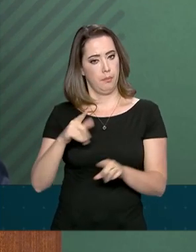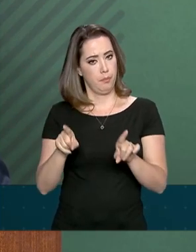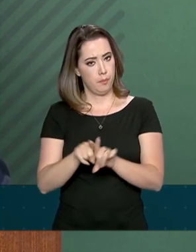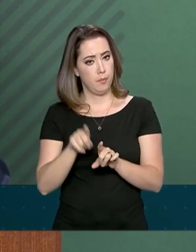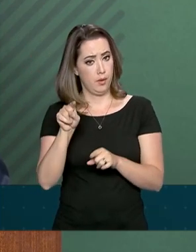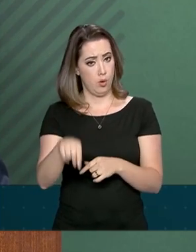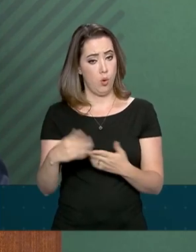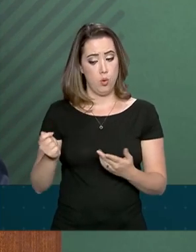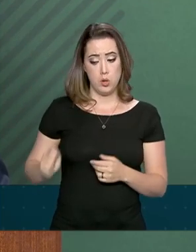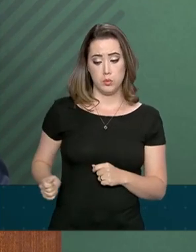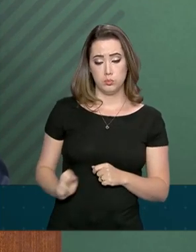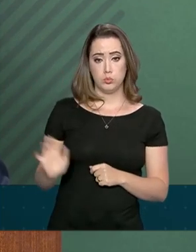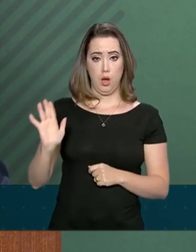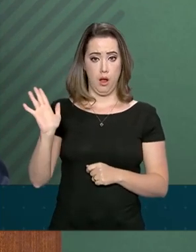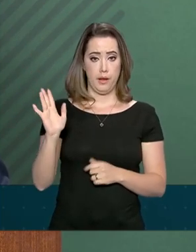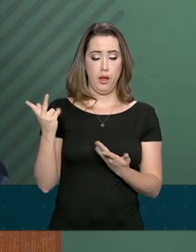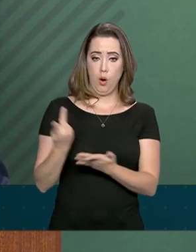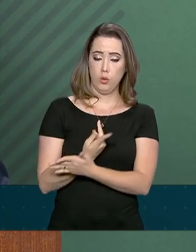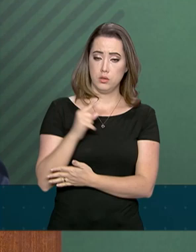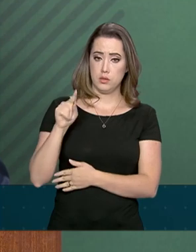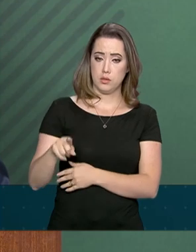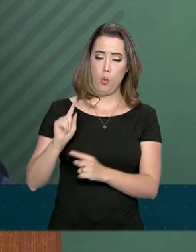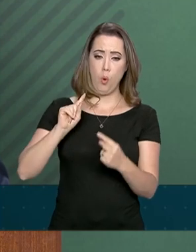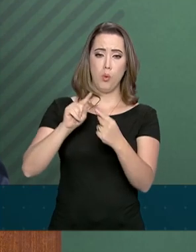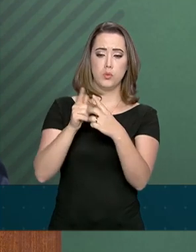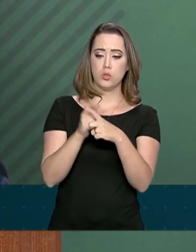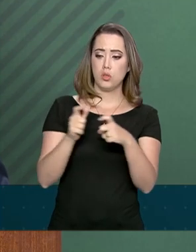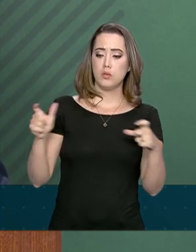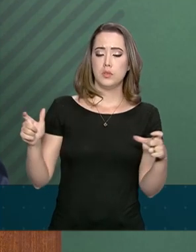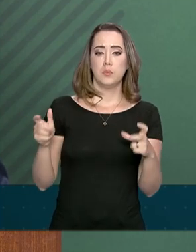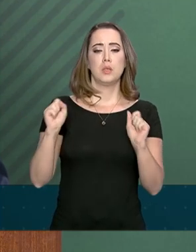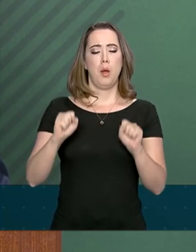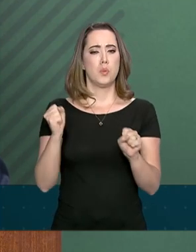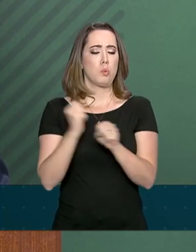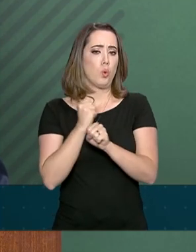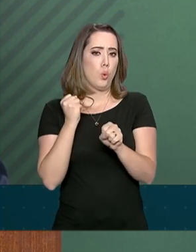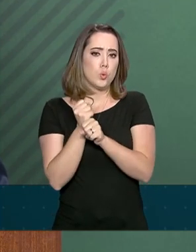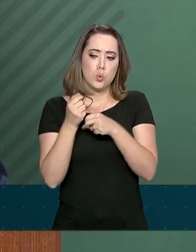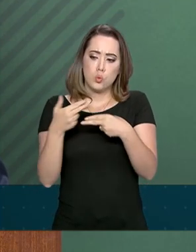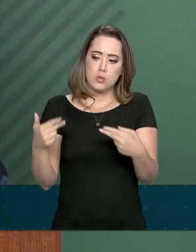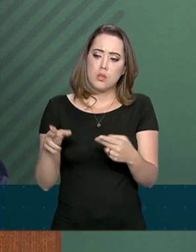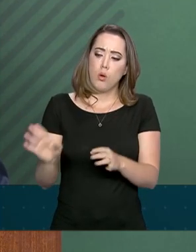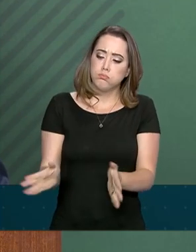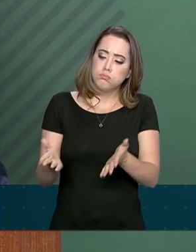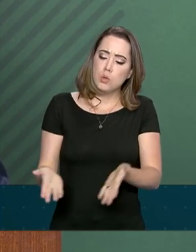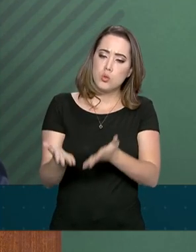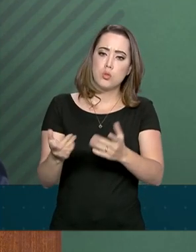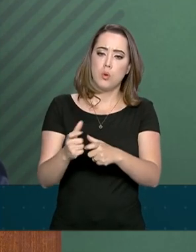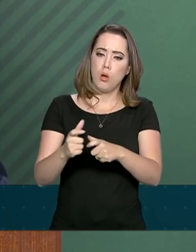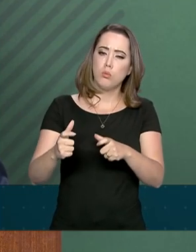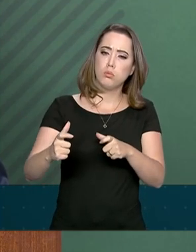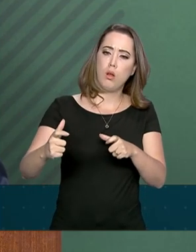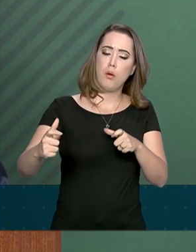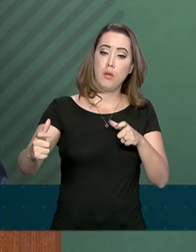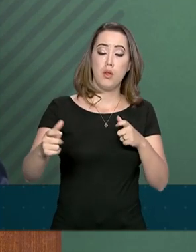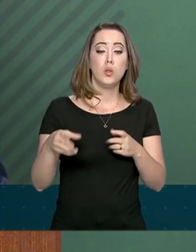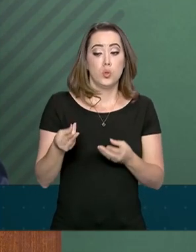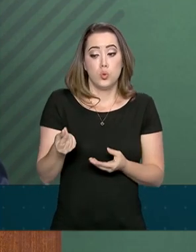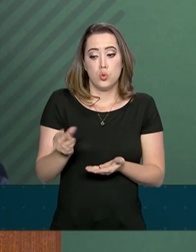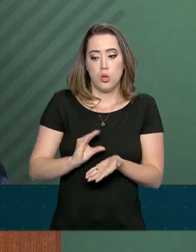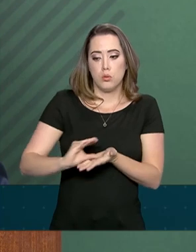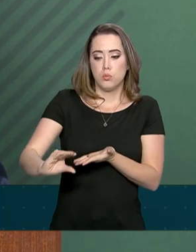hoje objetivaram ampliação da infraestrutura estimulando a expansão de investimentos